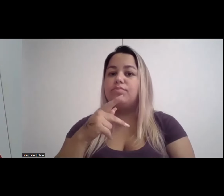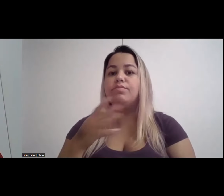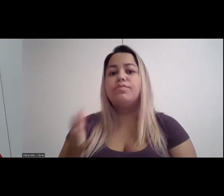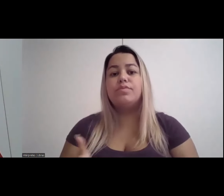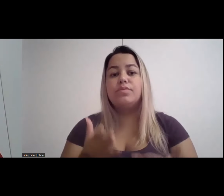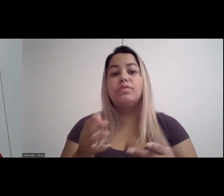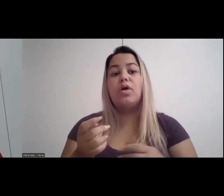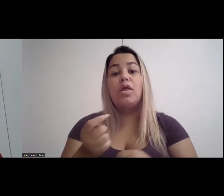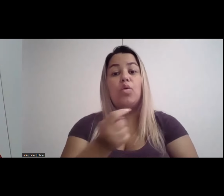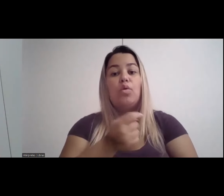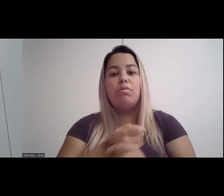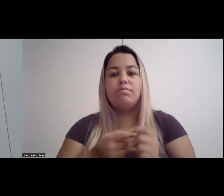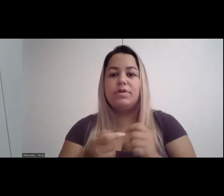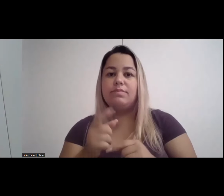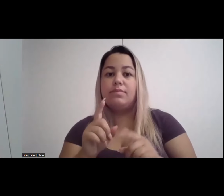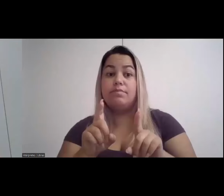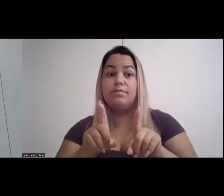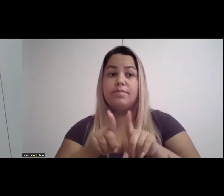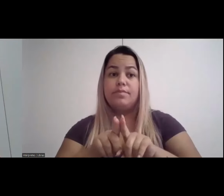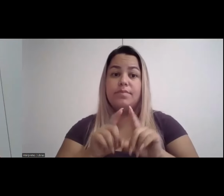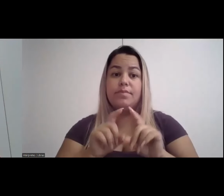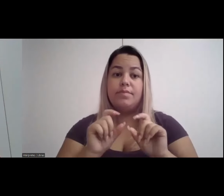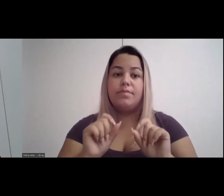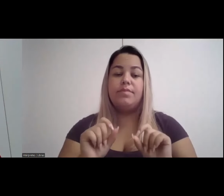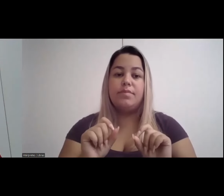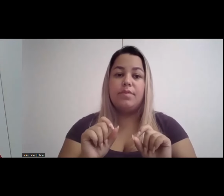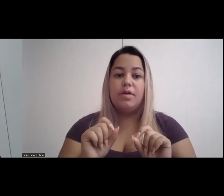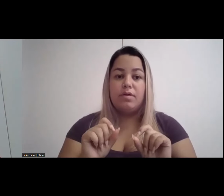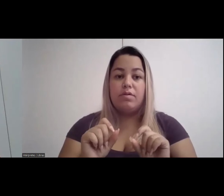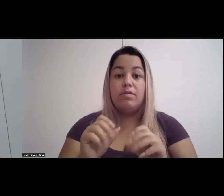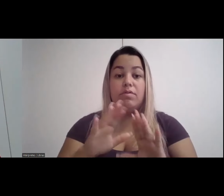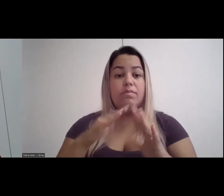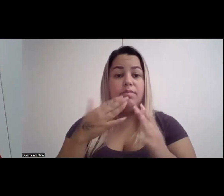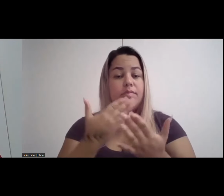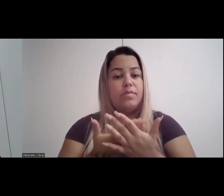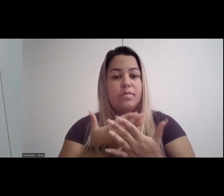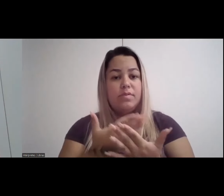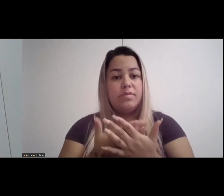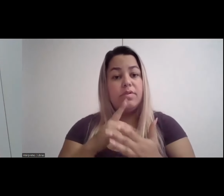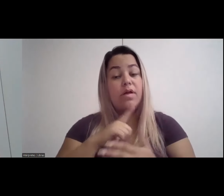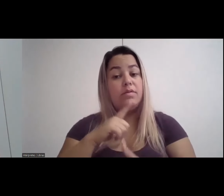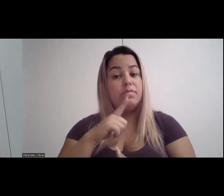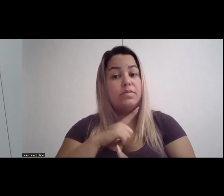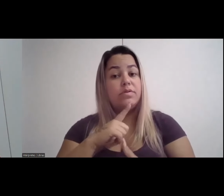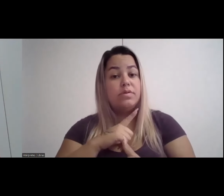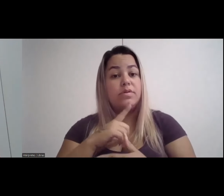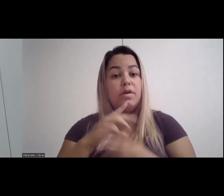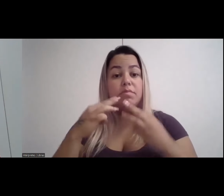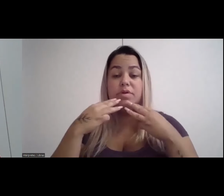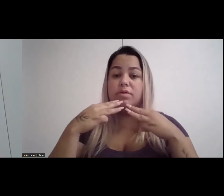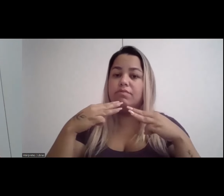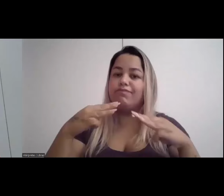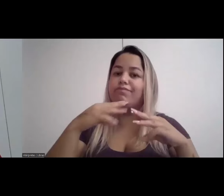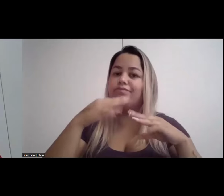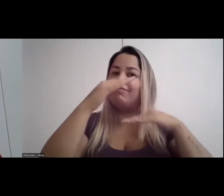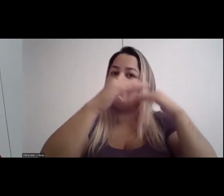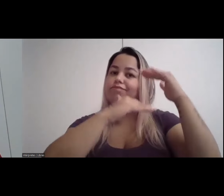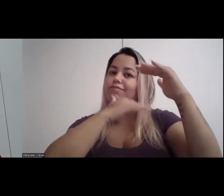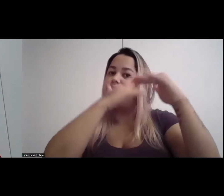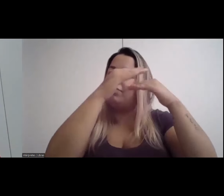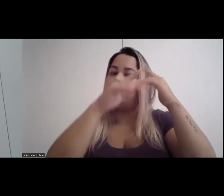economia criativa? A ENAP, como escola de governo, ela tem papel, por missão, desenvolver